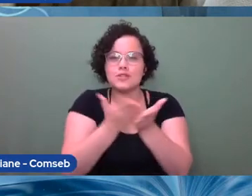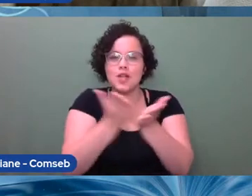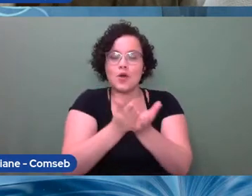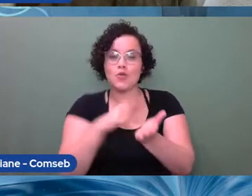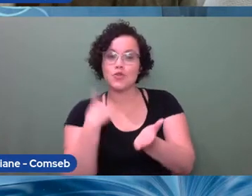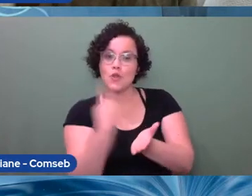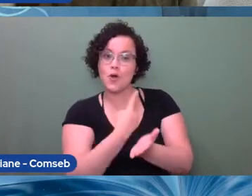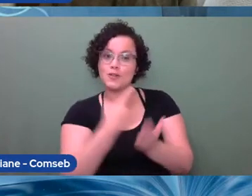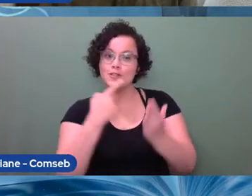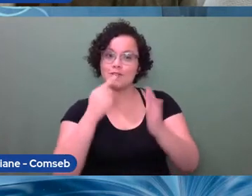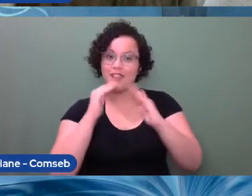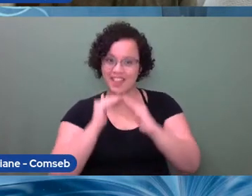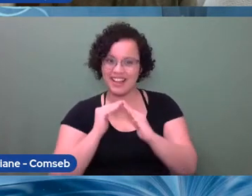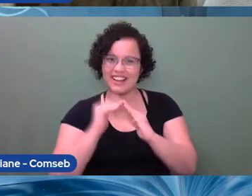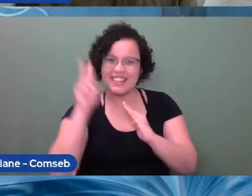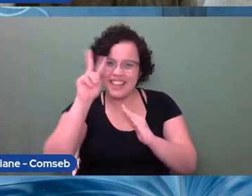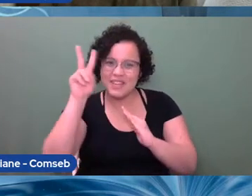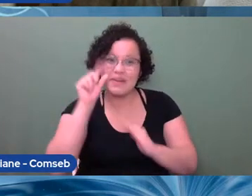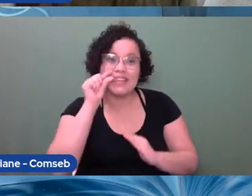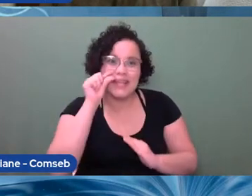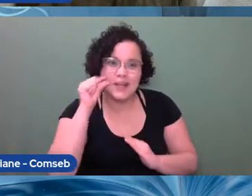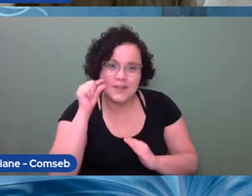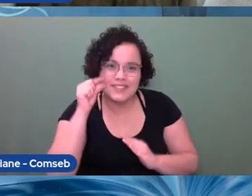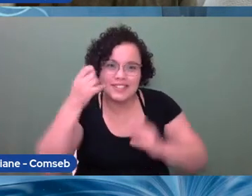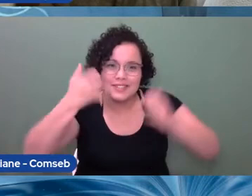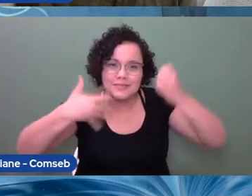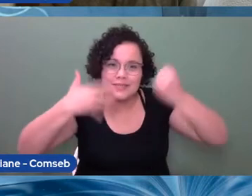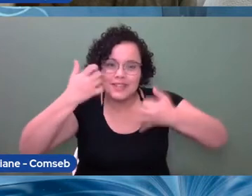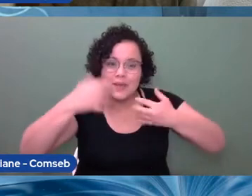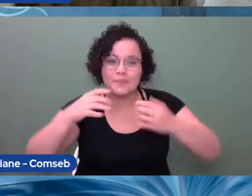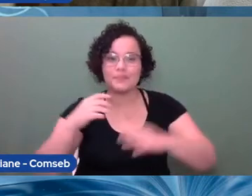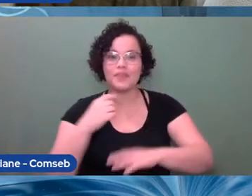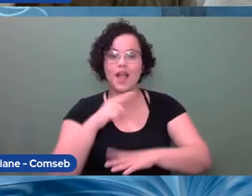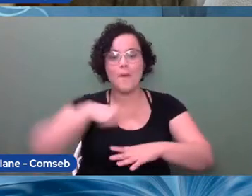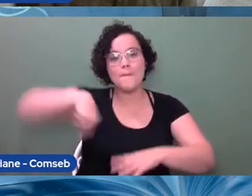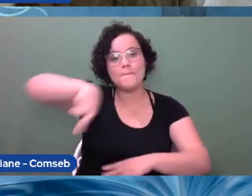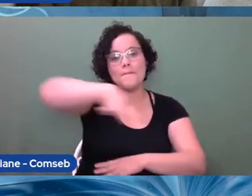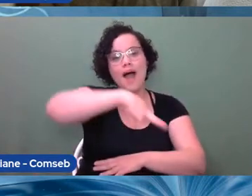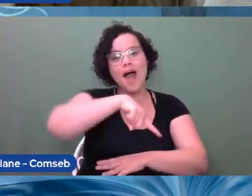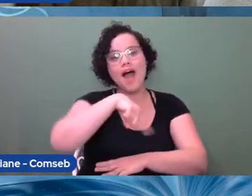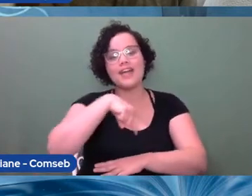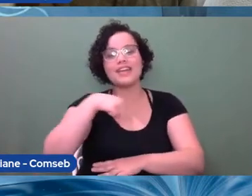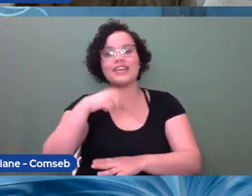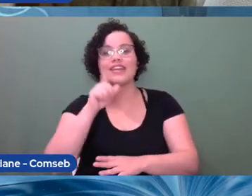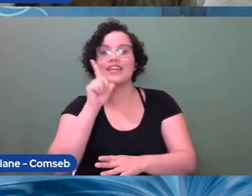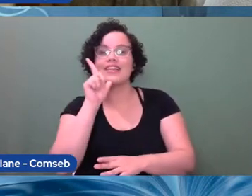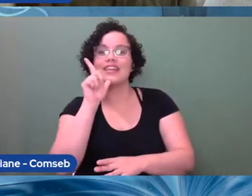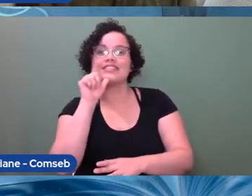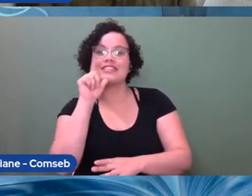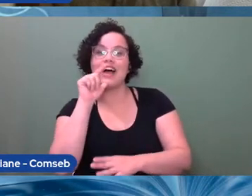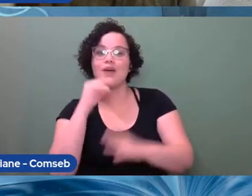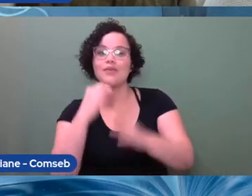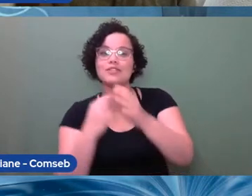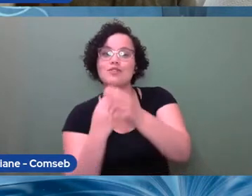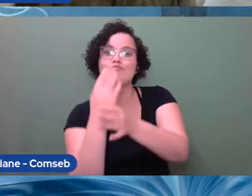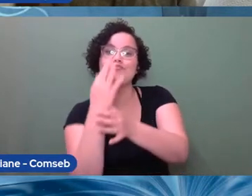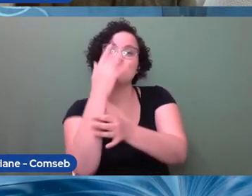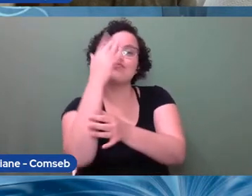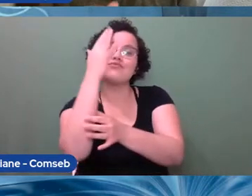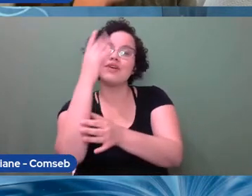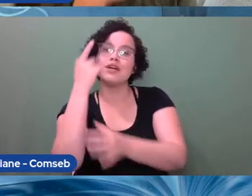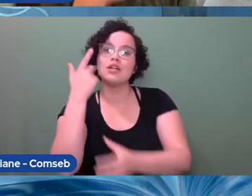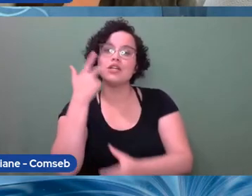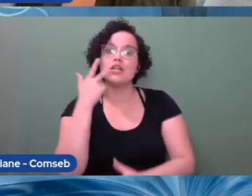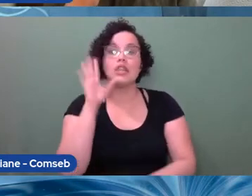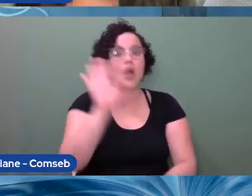das águas, que o André Luiz descreve. Ninguém vai pensar que é um parque de H2O, água líquida que a gente